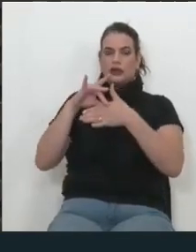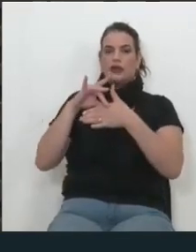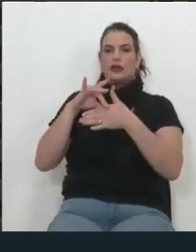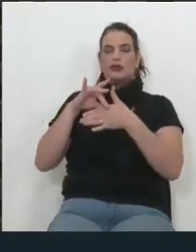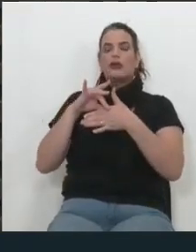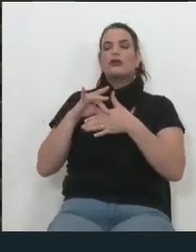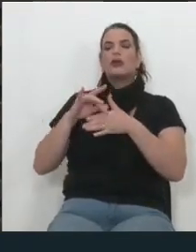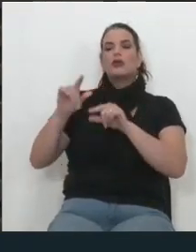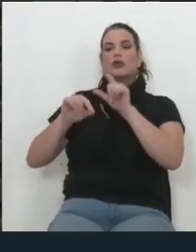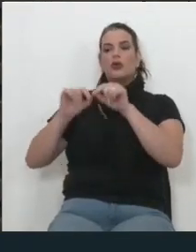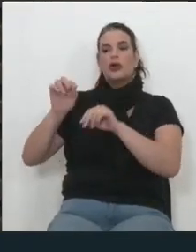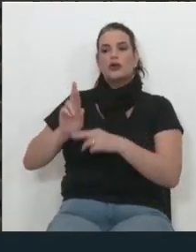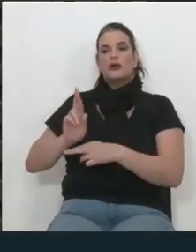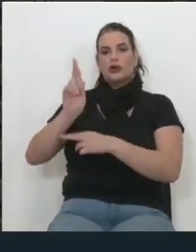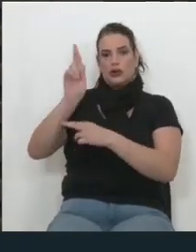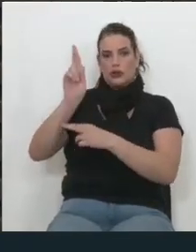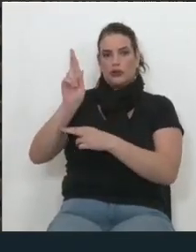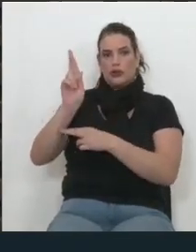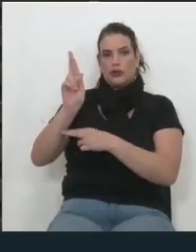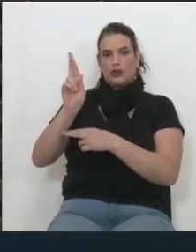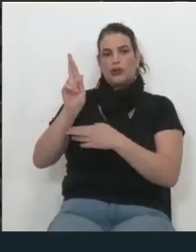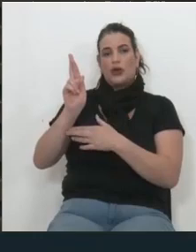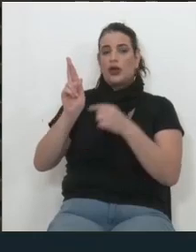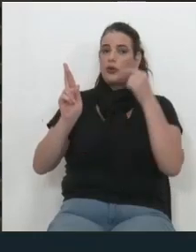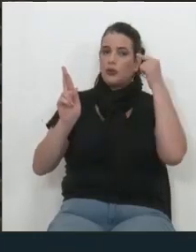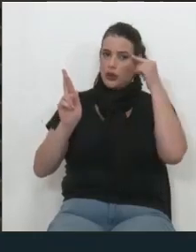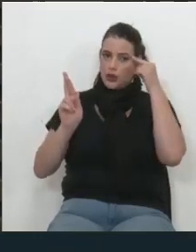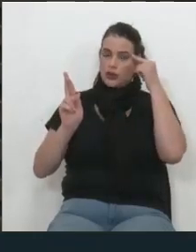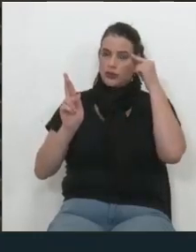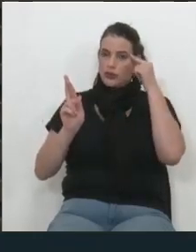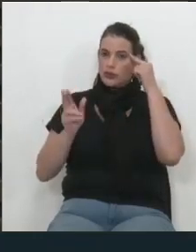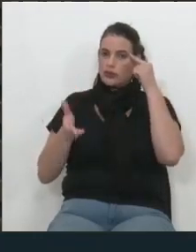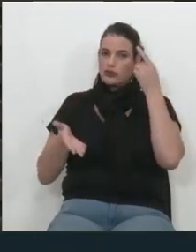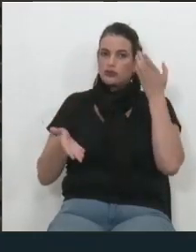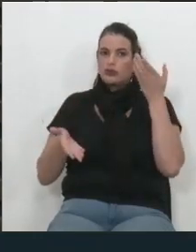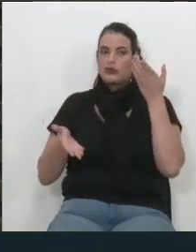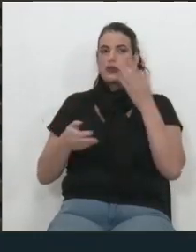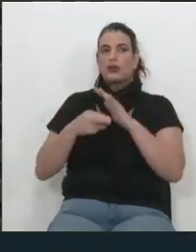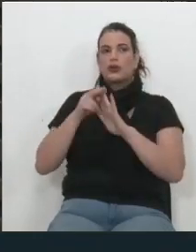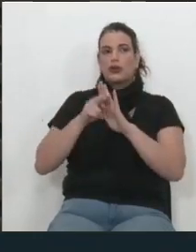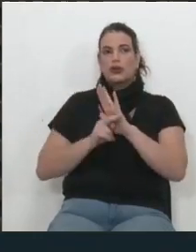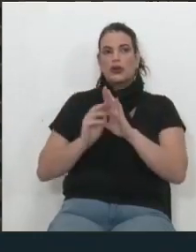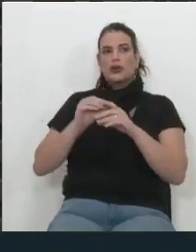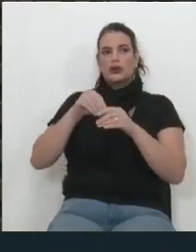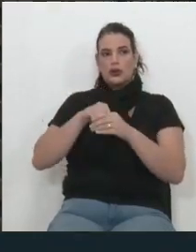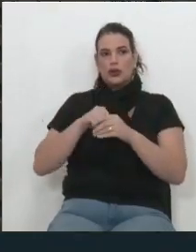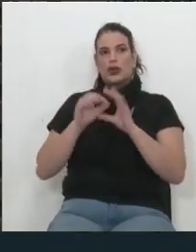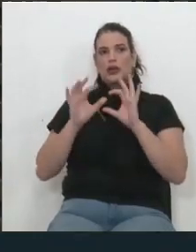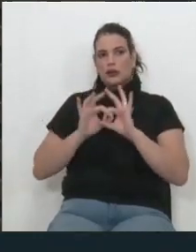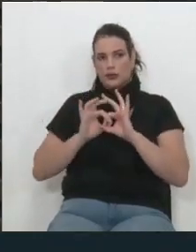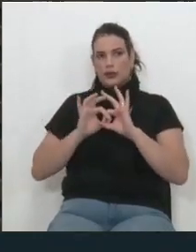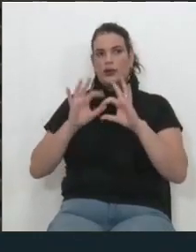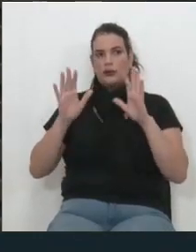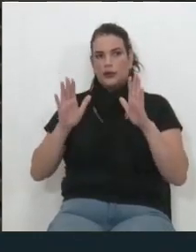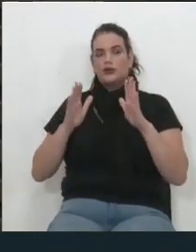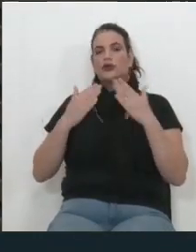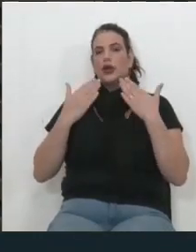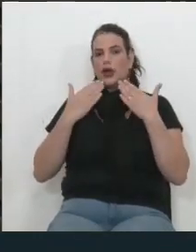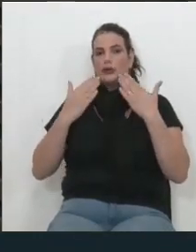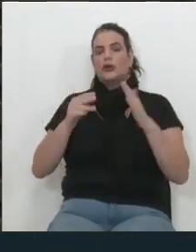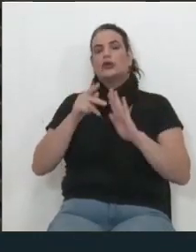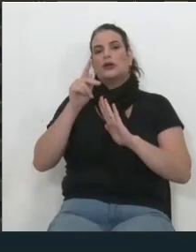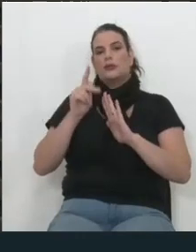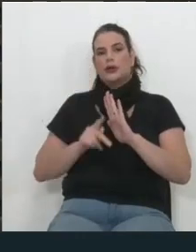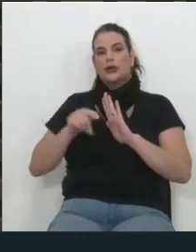seus representantes, eu penso que o regimento interno ele permite à presidência desta